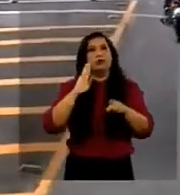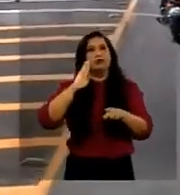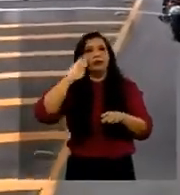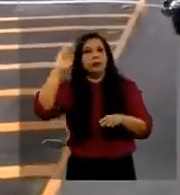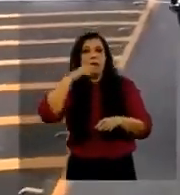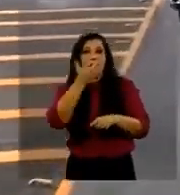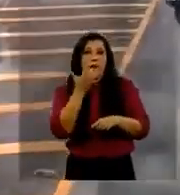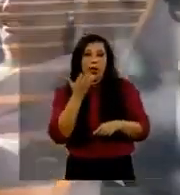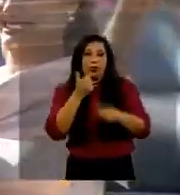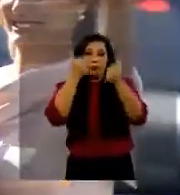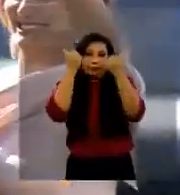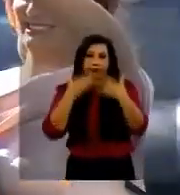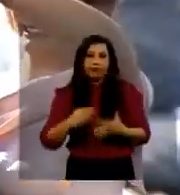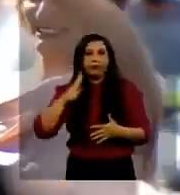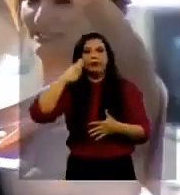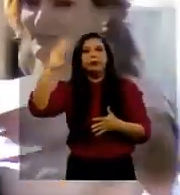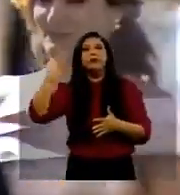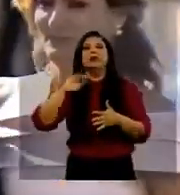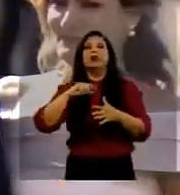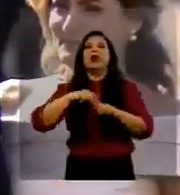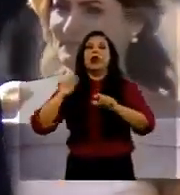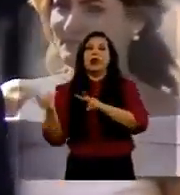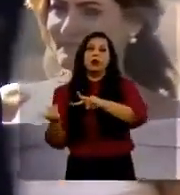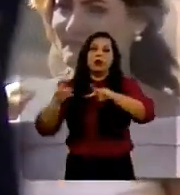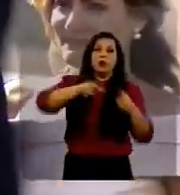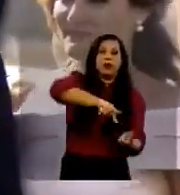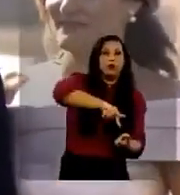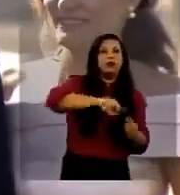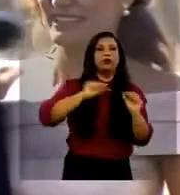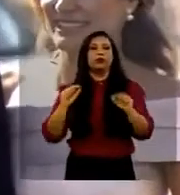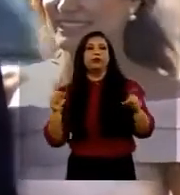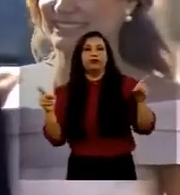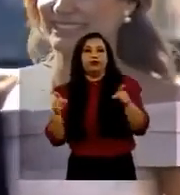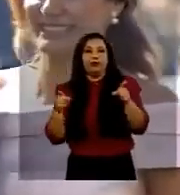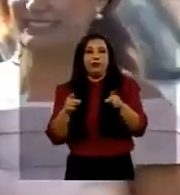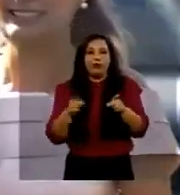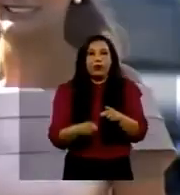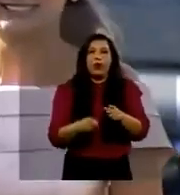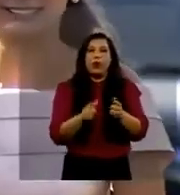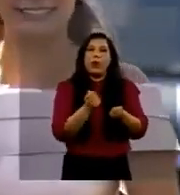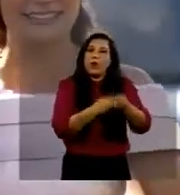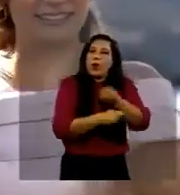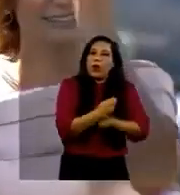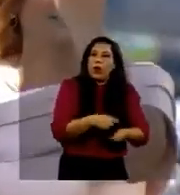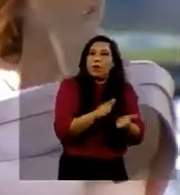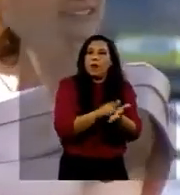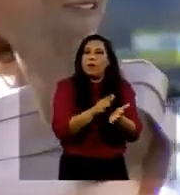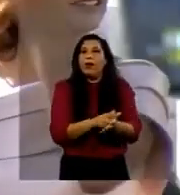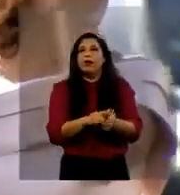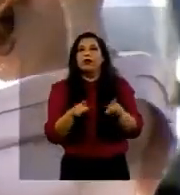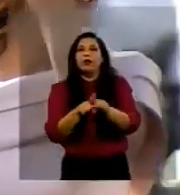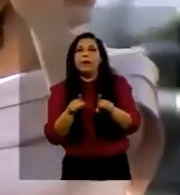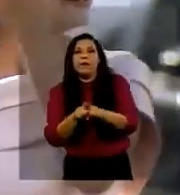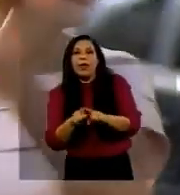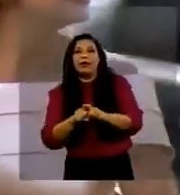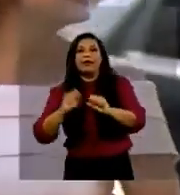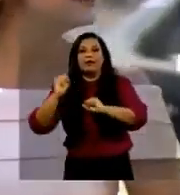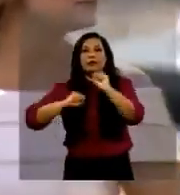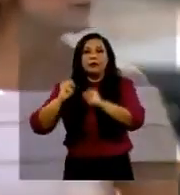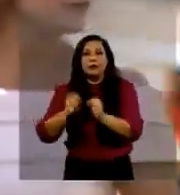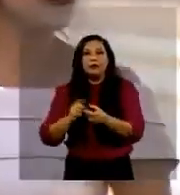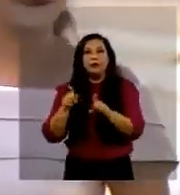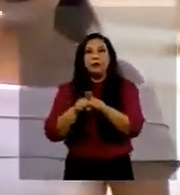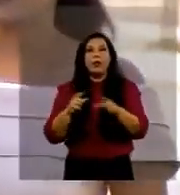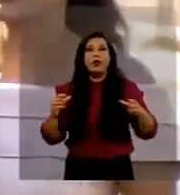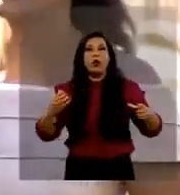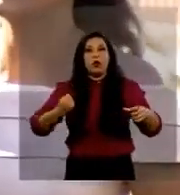mais ressaltam ou ressaltaram durante a transição, o enxugamento da burocracia, da máquina pública, o número de ministérios também